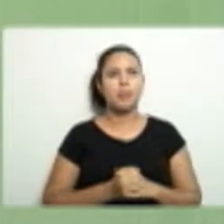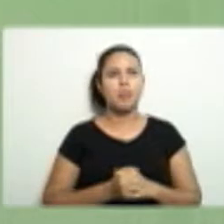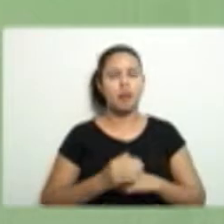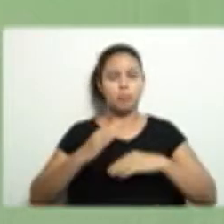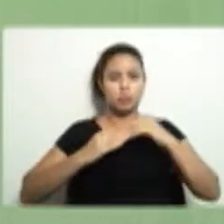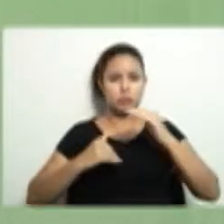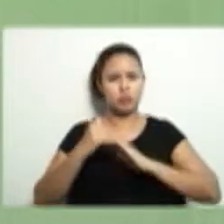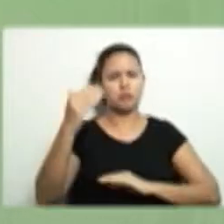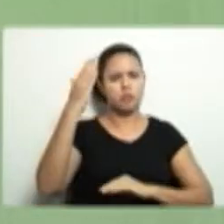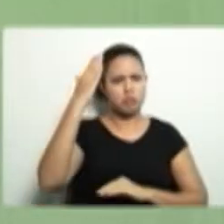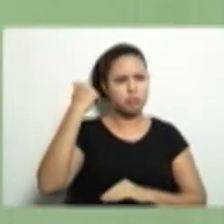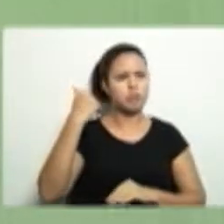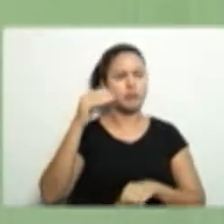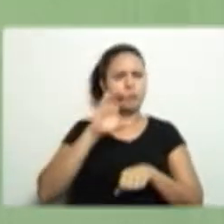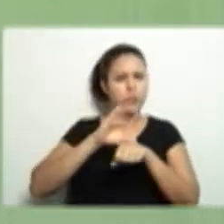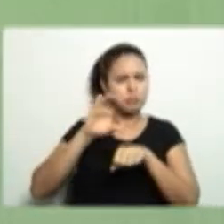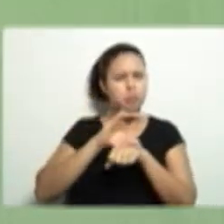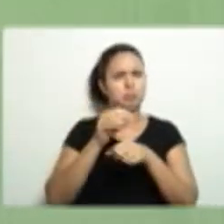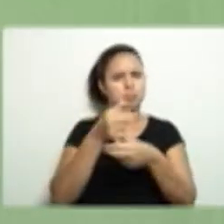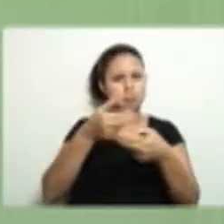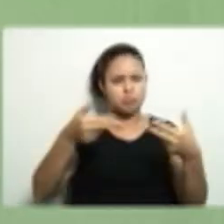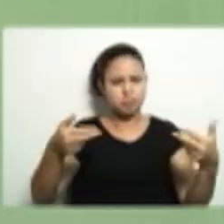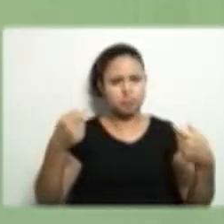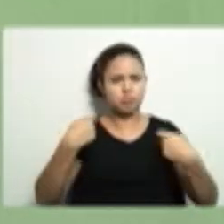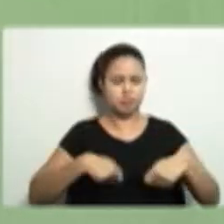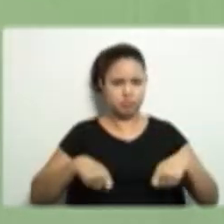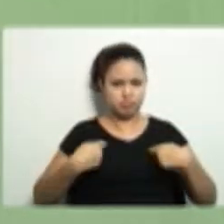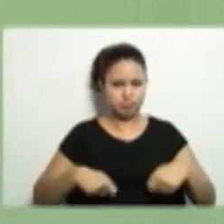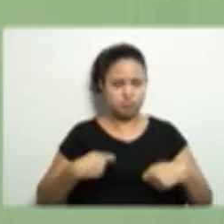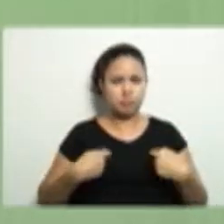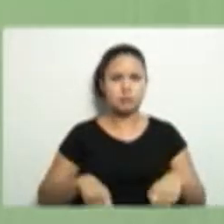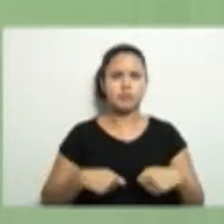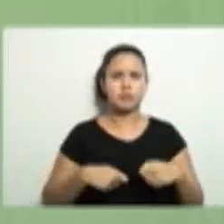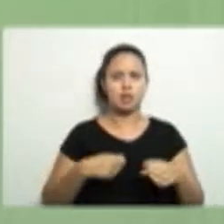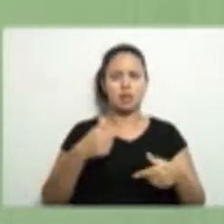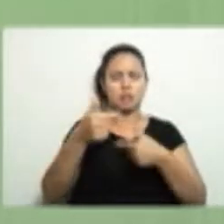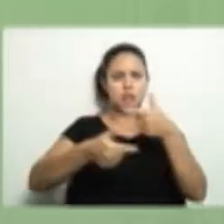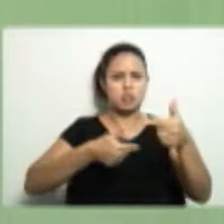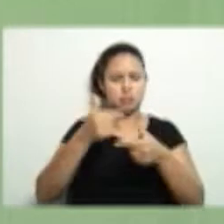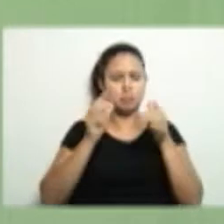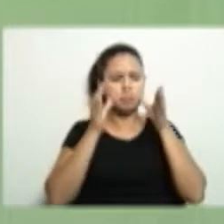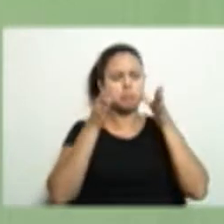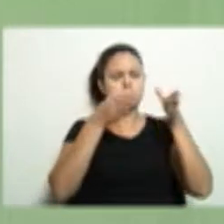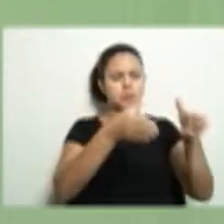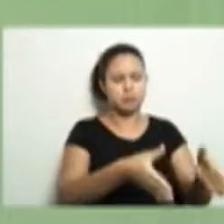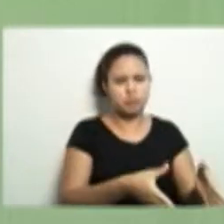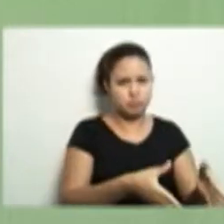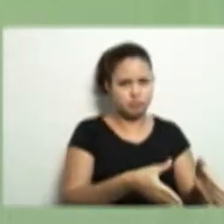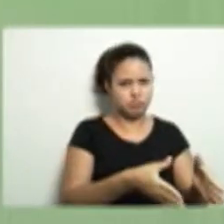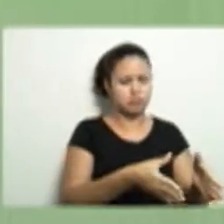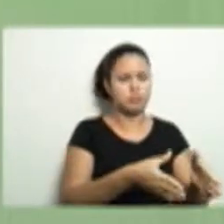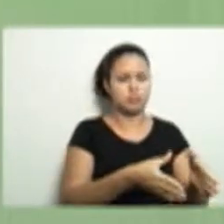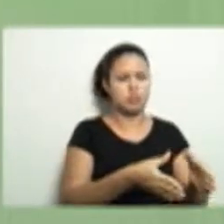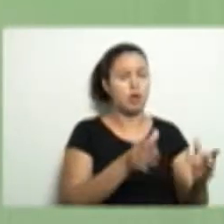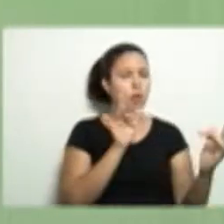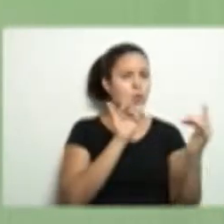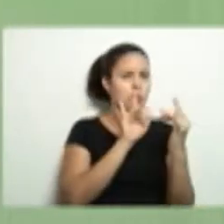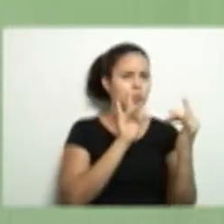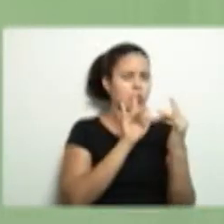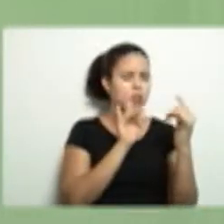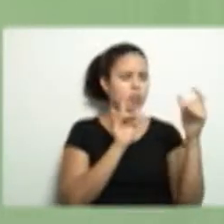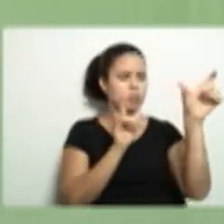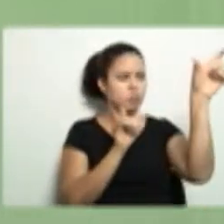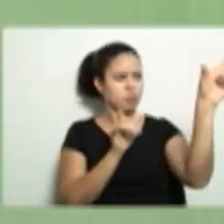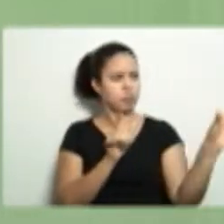profissional. Então, são serviços especializados com um elevado grau de contato com o cliente. É um serviço,